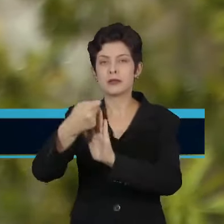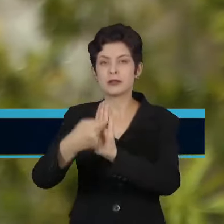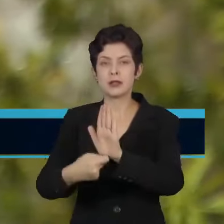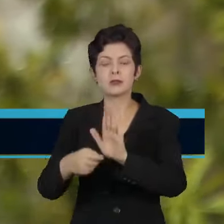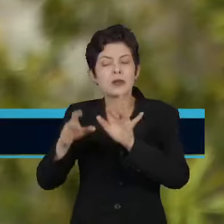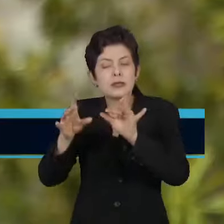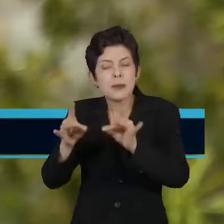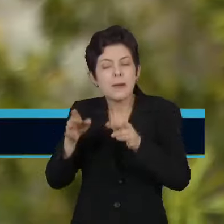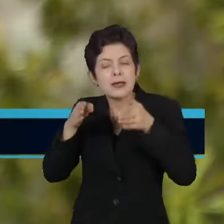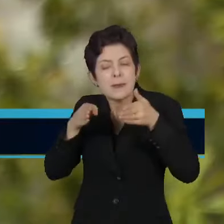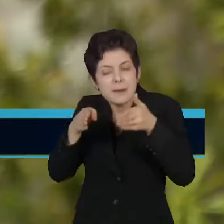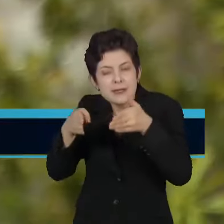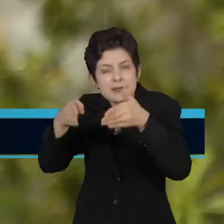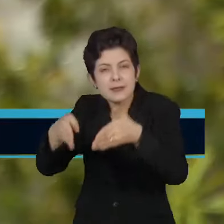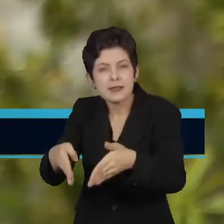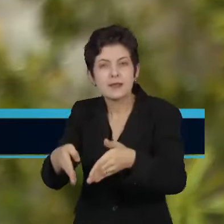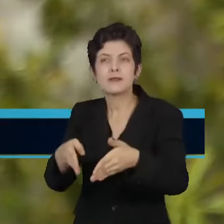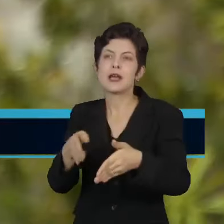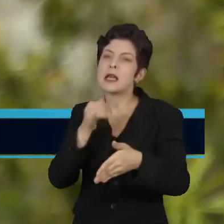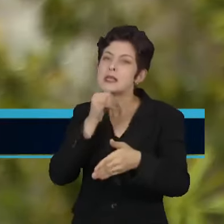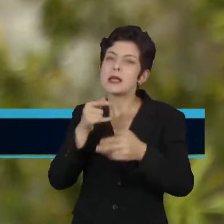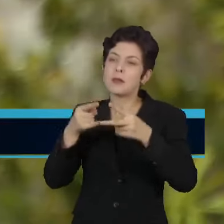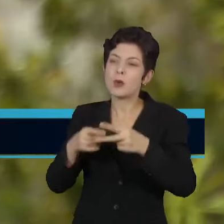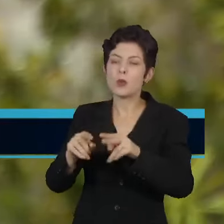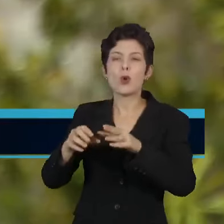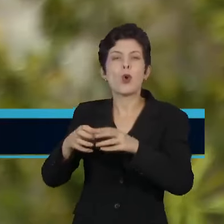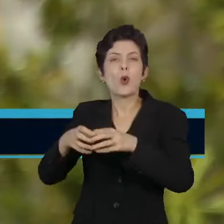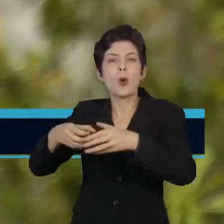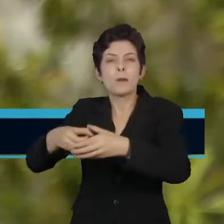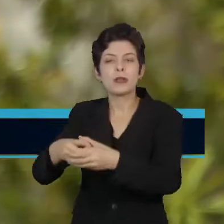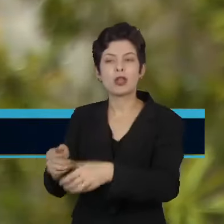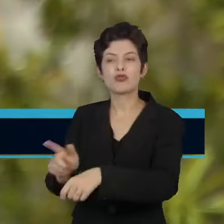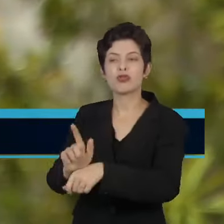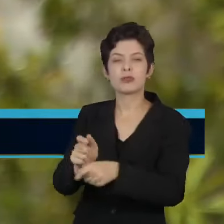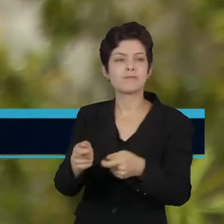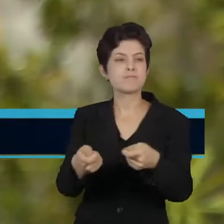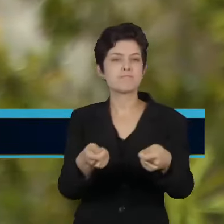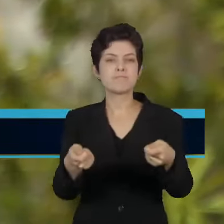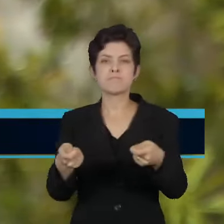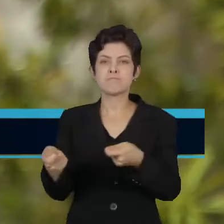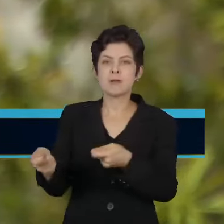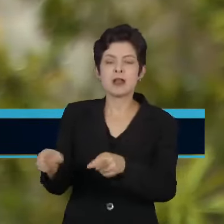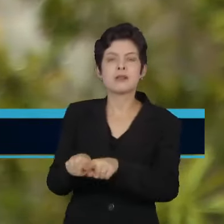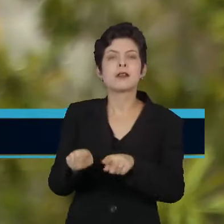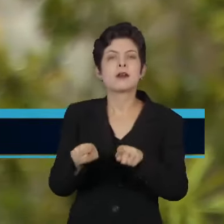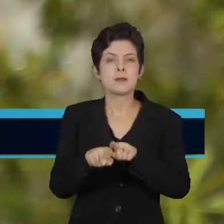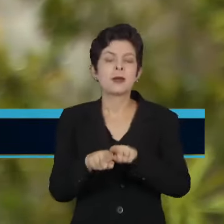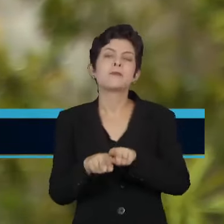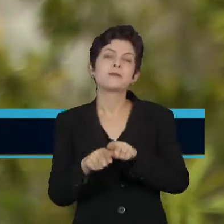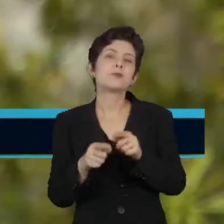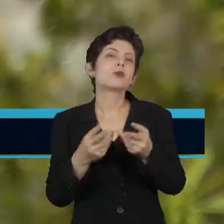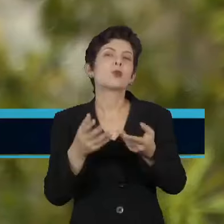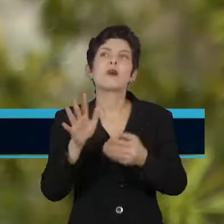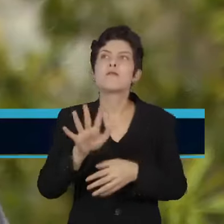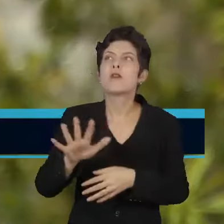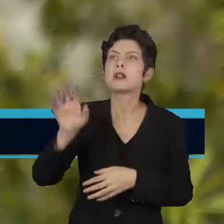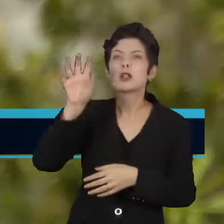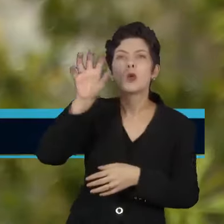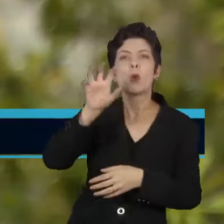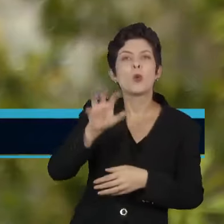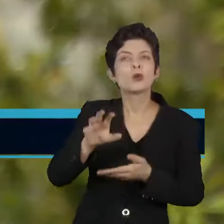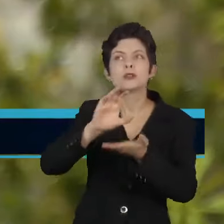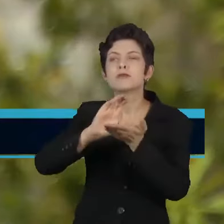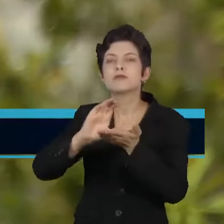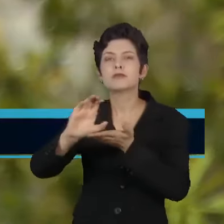mais específicas, como a estruturação do comitê gestor, a distribuição federativa da receita dos impostos e as normas para